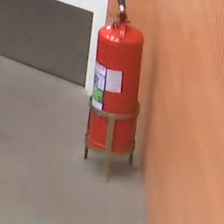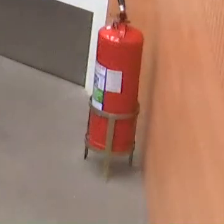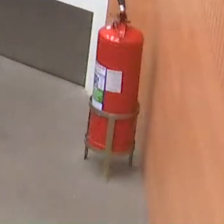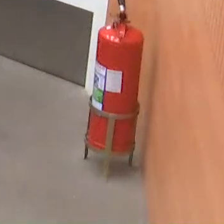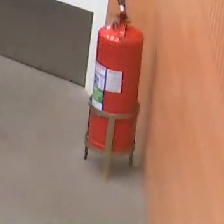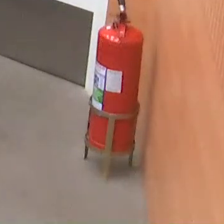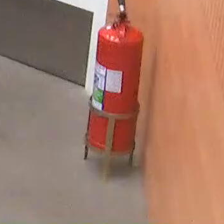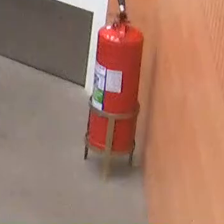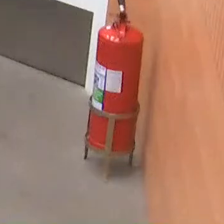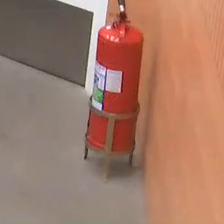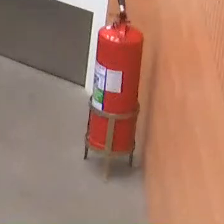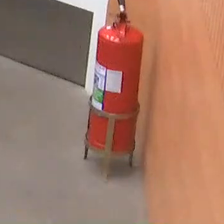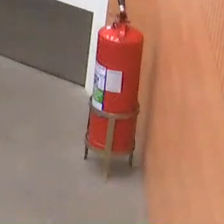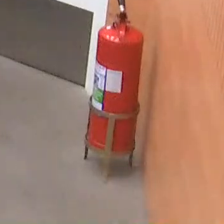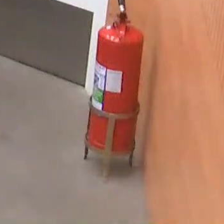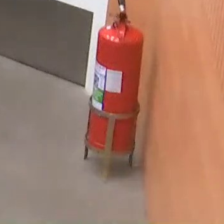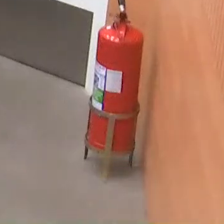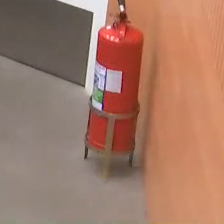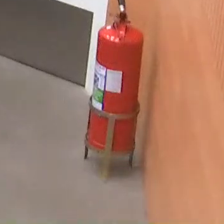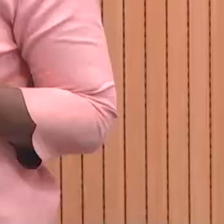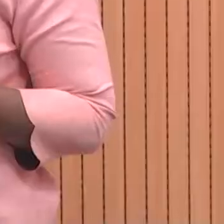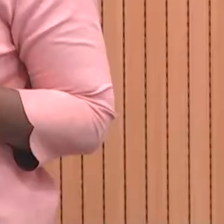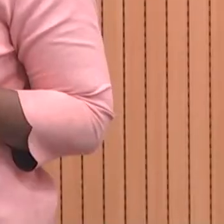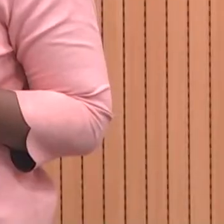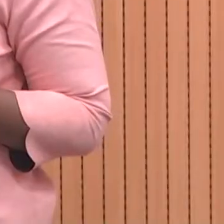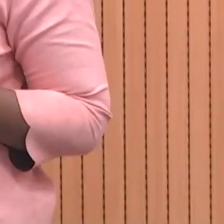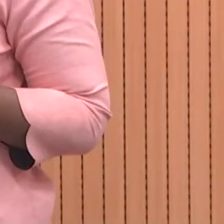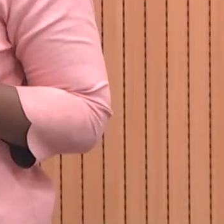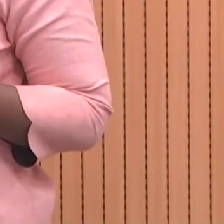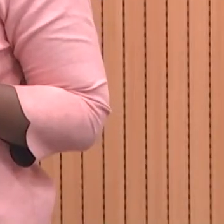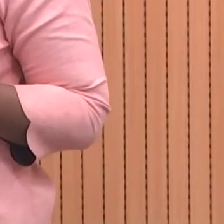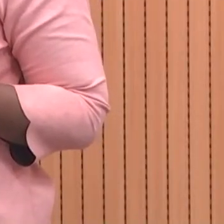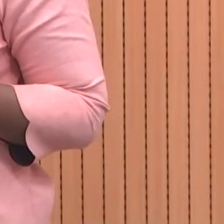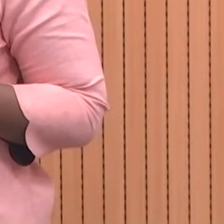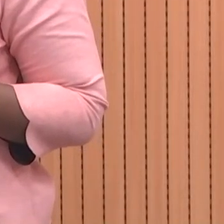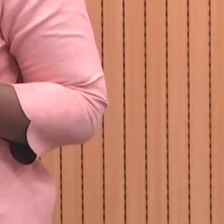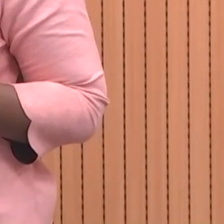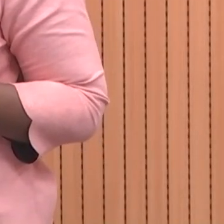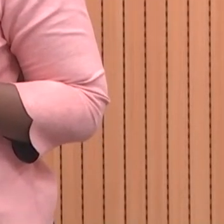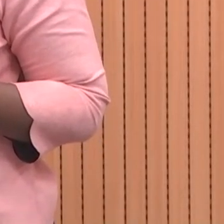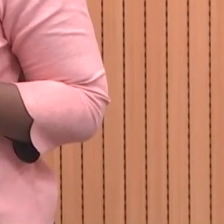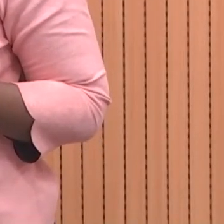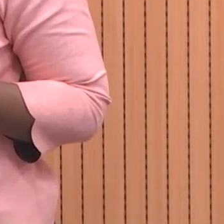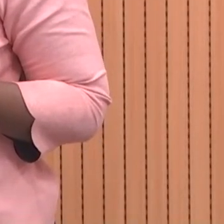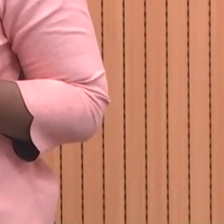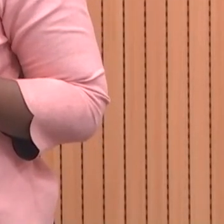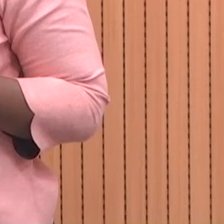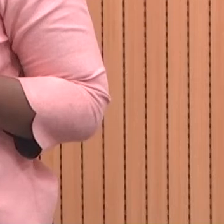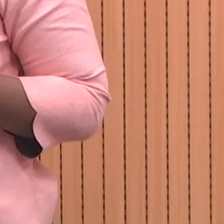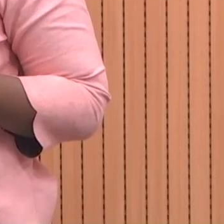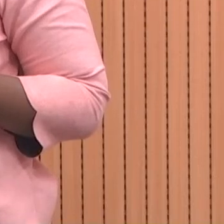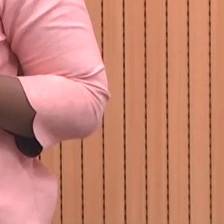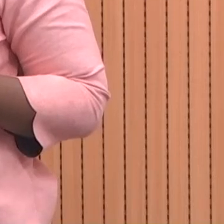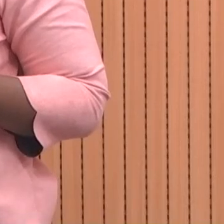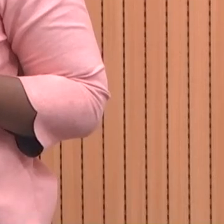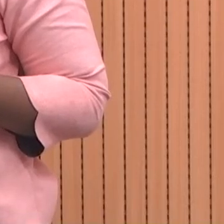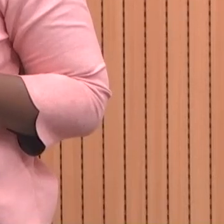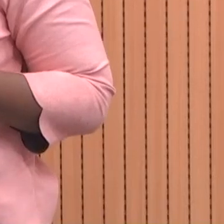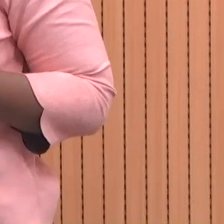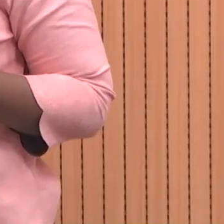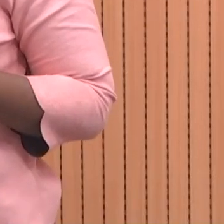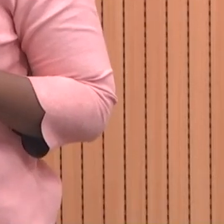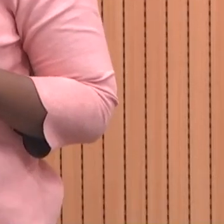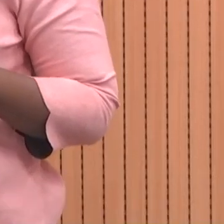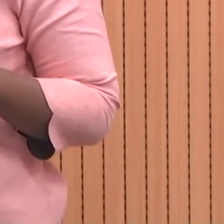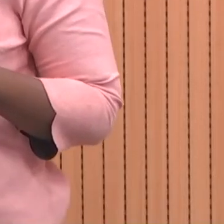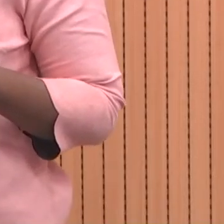Barão, né? Tem. Em Barão tem bastante. É bom. Outro dia fui num... Olá, terminou agora há pouco a reunião da Comissão de Ciência e Tecnologia,